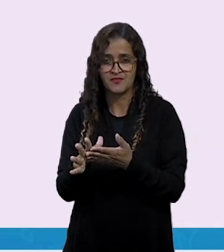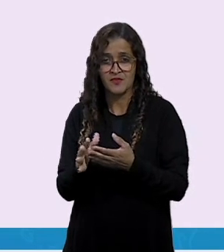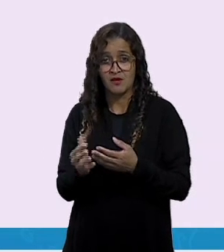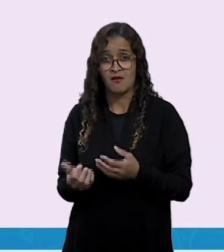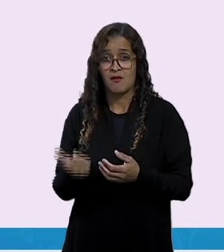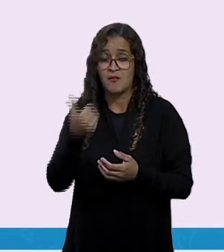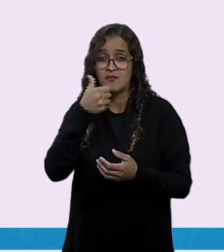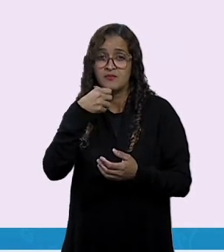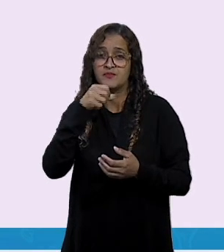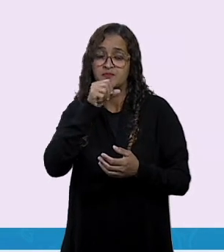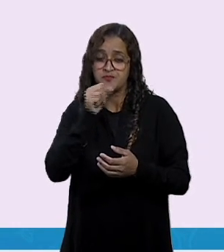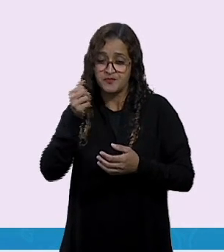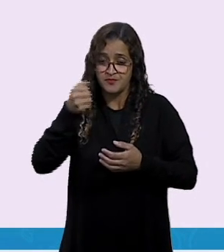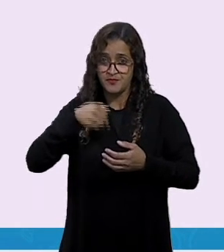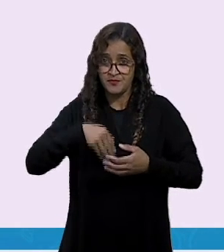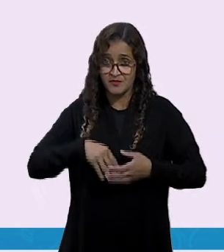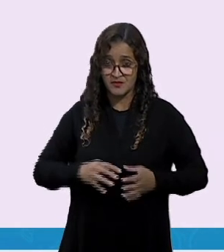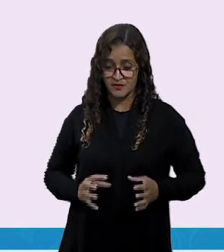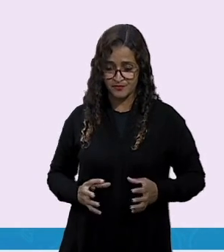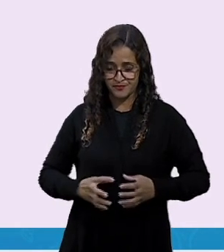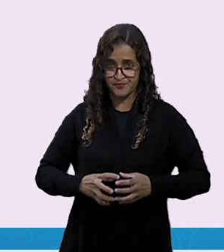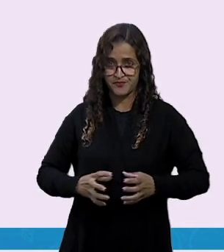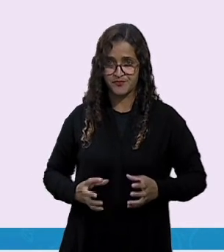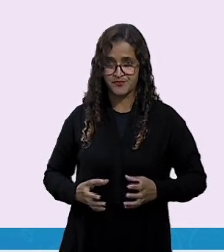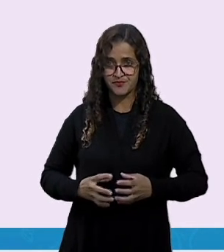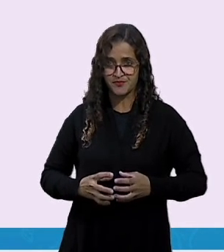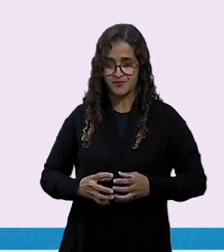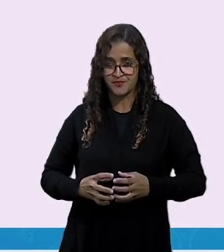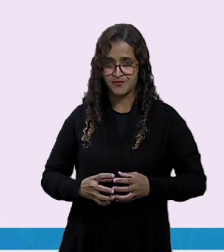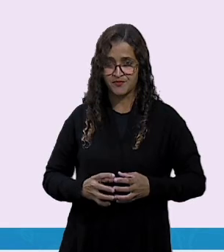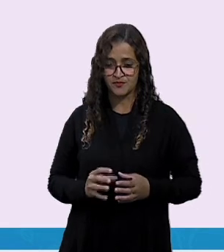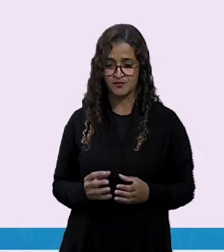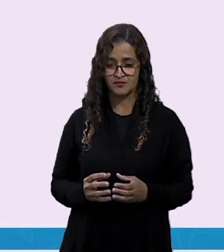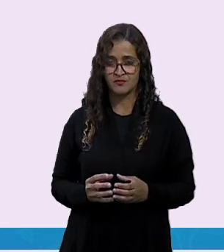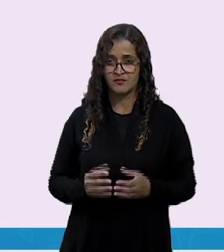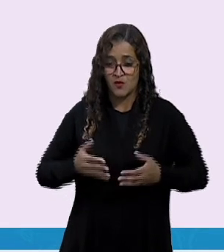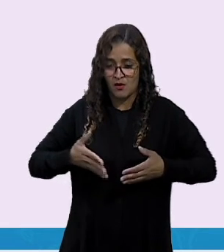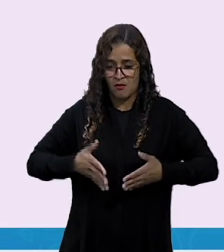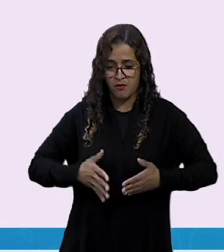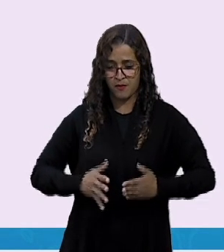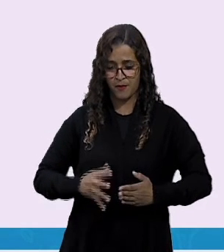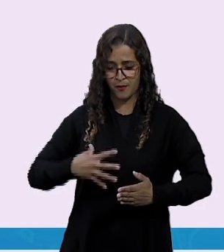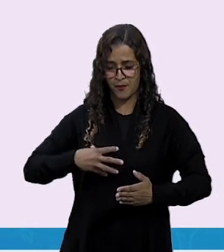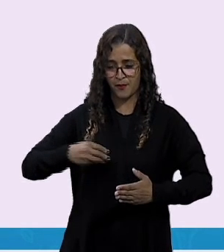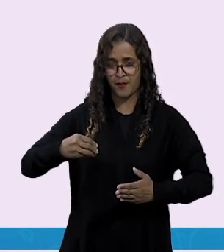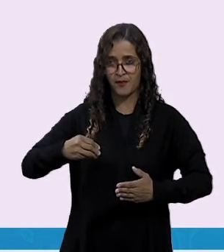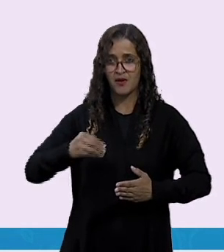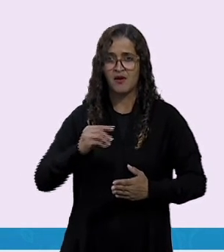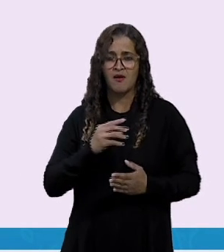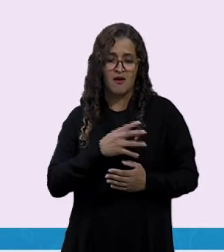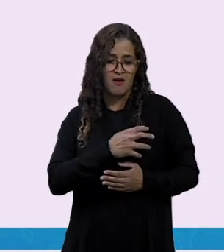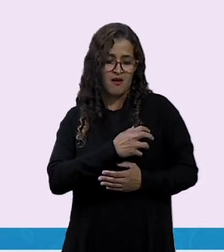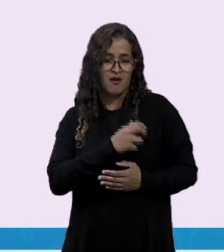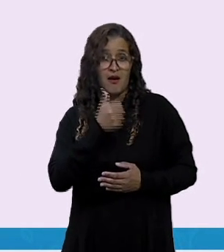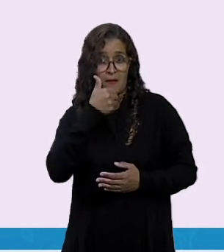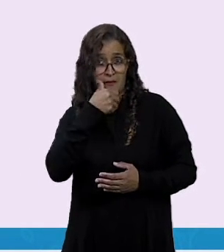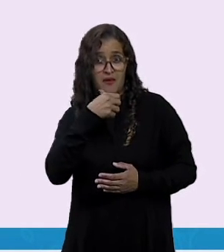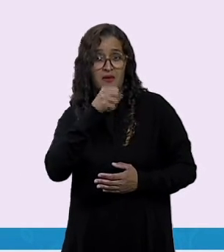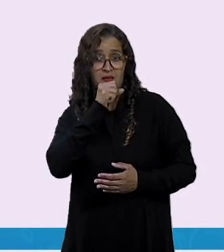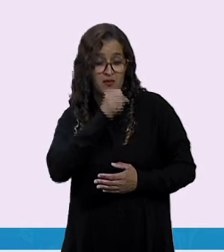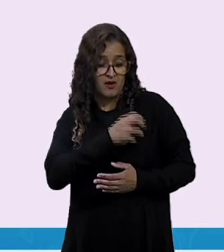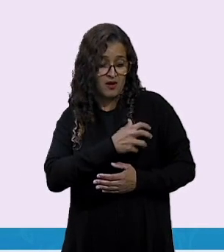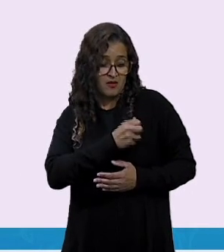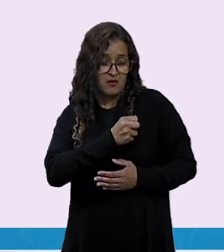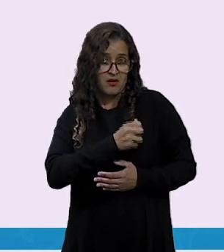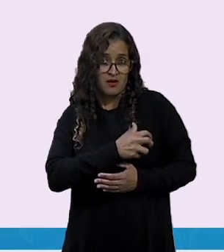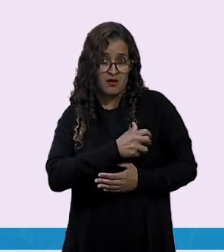mamãe, ornitorrinco, e aí quando o bebê nasce, o filhote nasce, ela produz leite. É isso